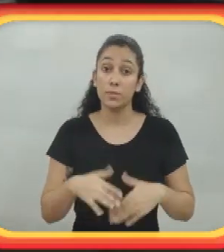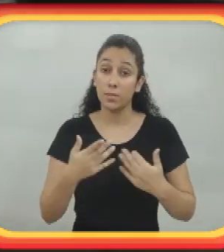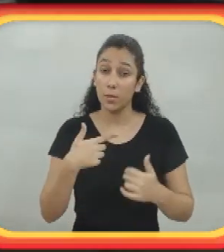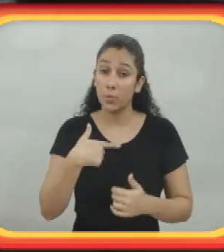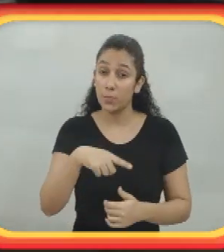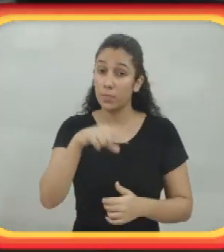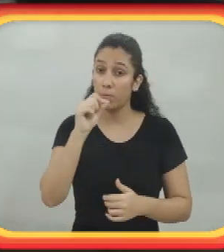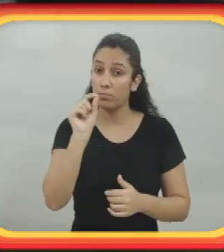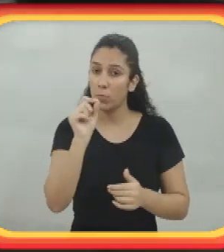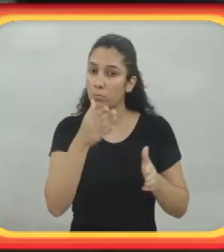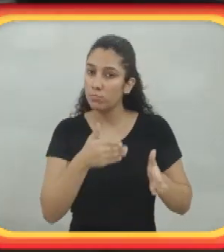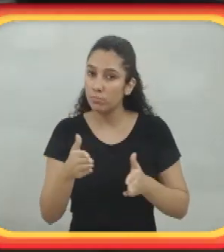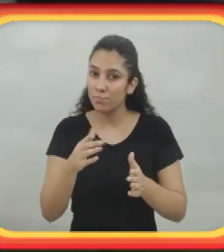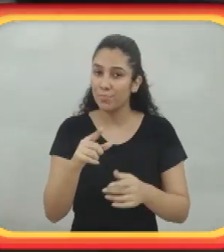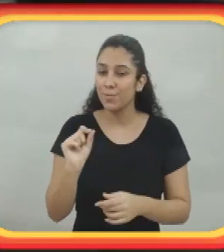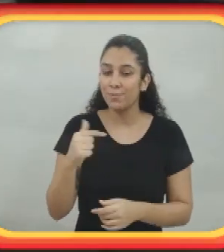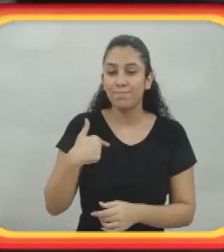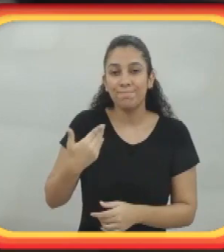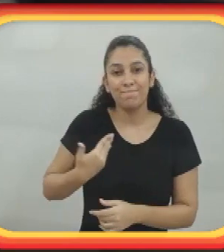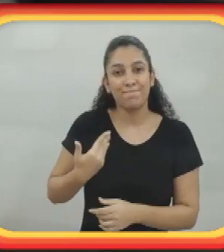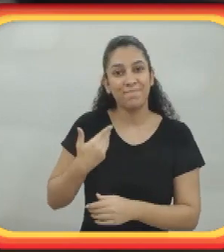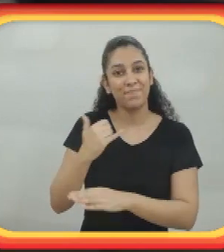eu acho que me